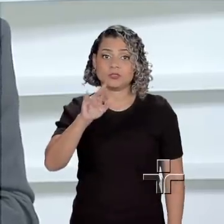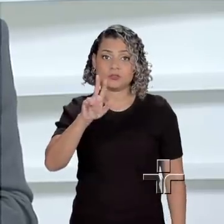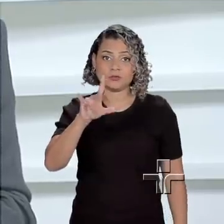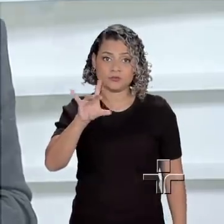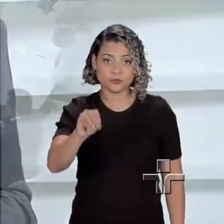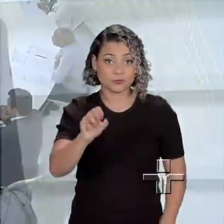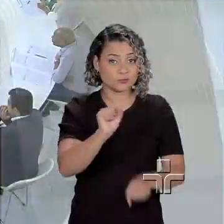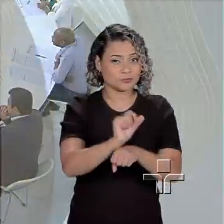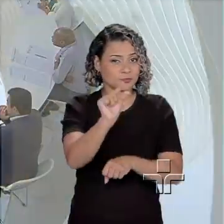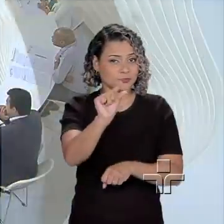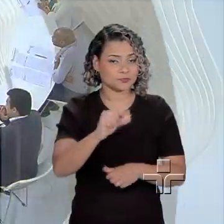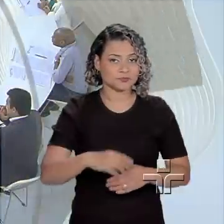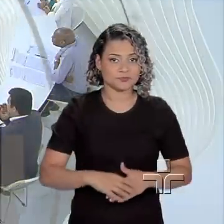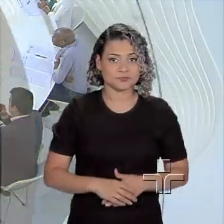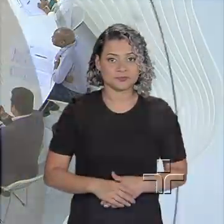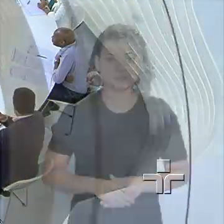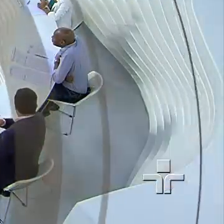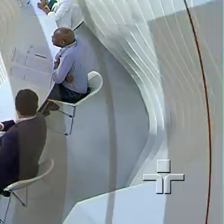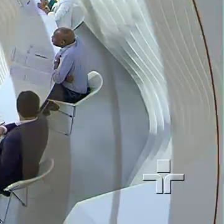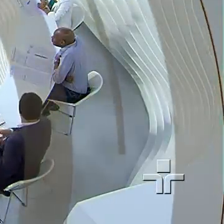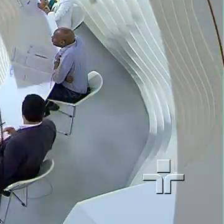pouco.